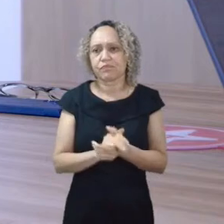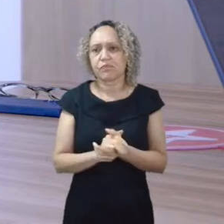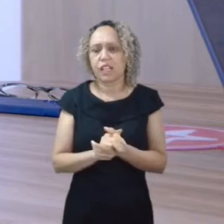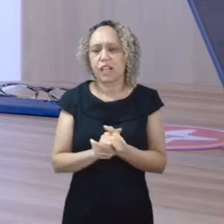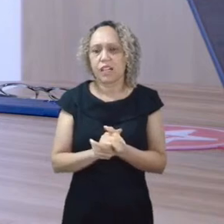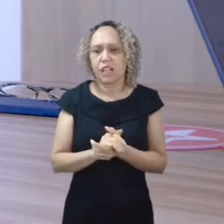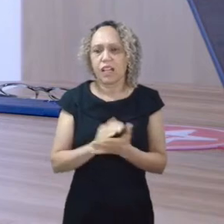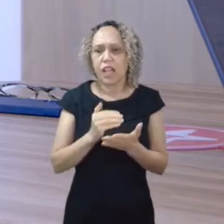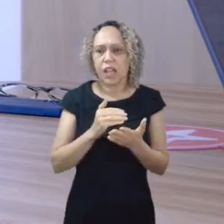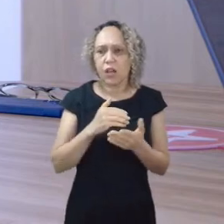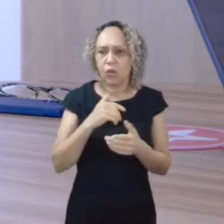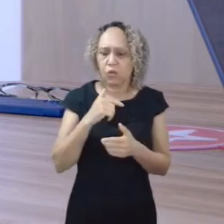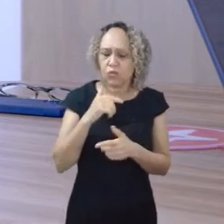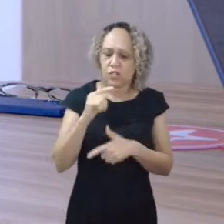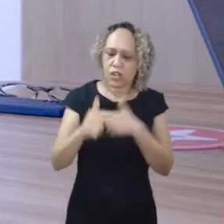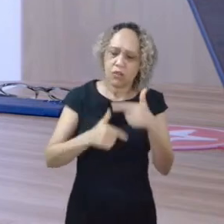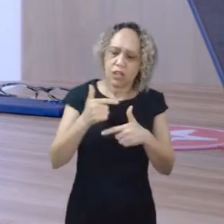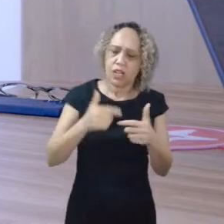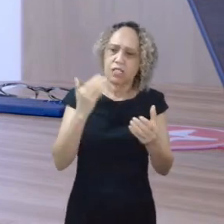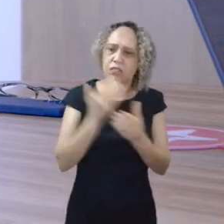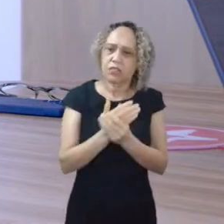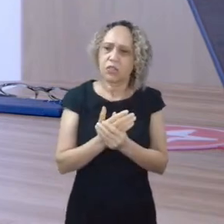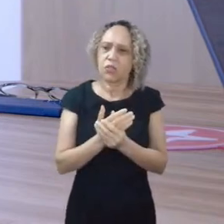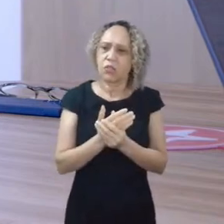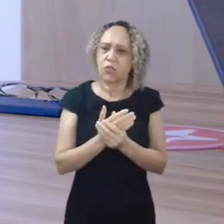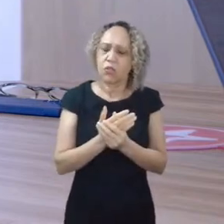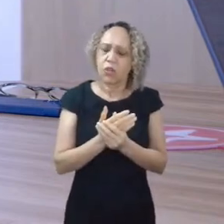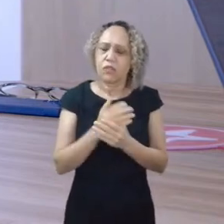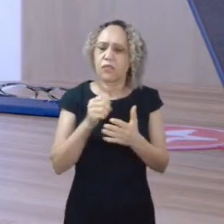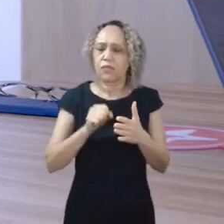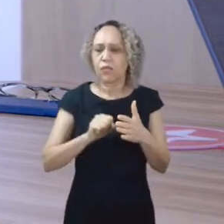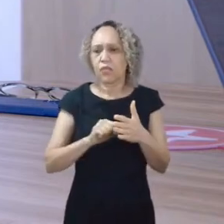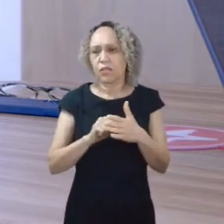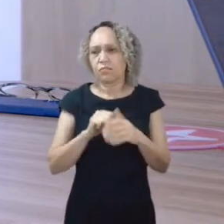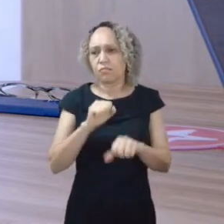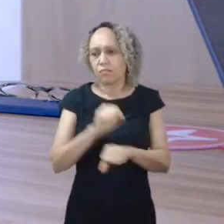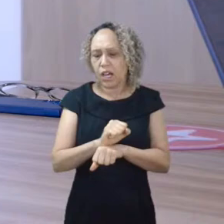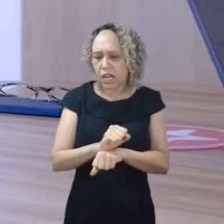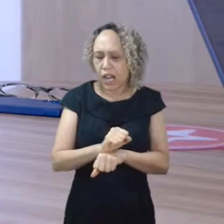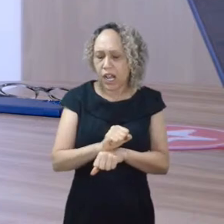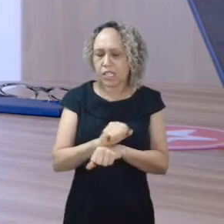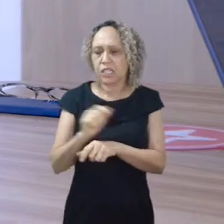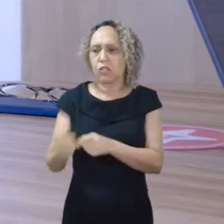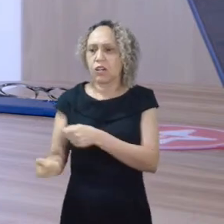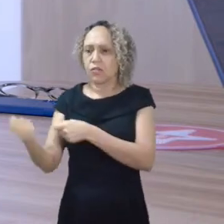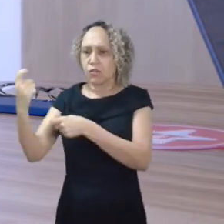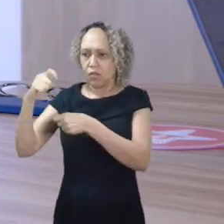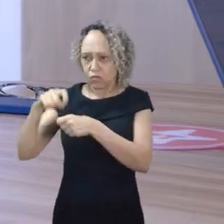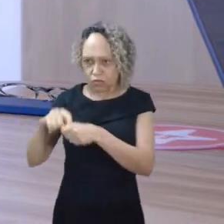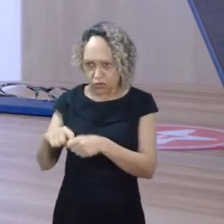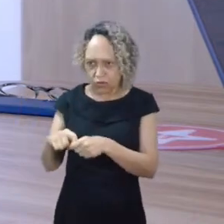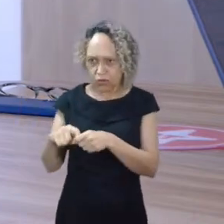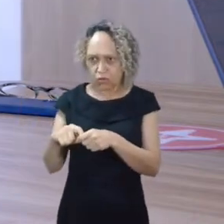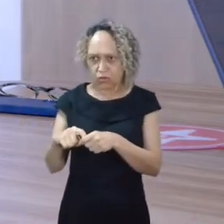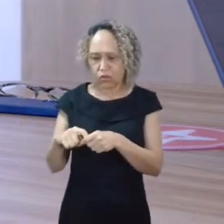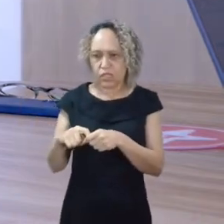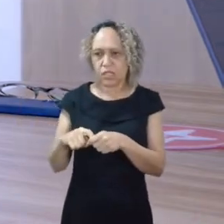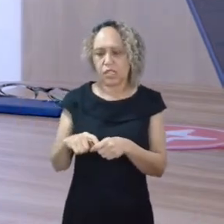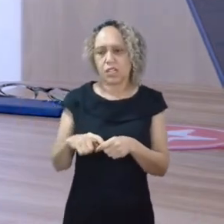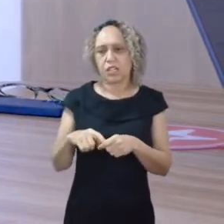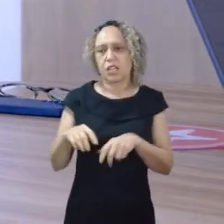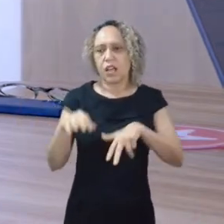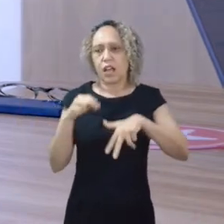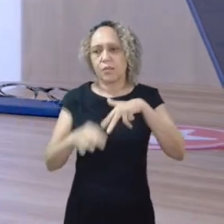pelo ministro Ricardo Lewandowski, que retomou agora, e já tem 2 votos do ministro Edson Fachin, da ministra Jada Rosa Weber, tinha proferido esse